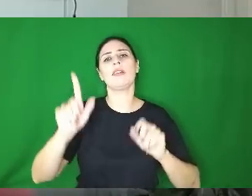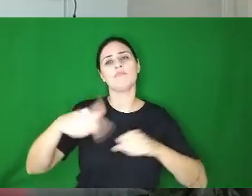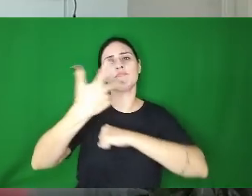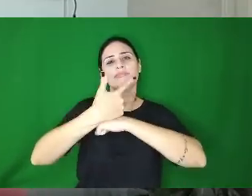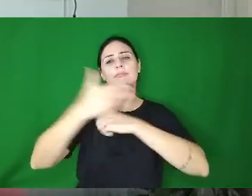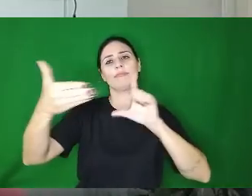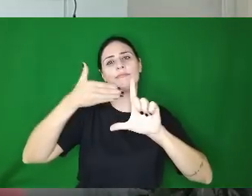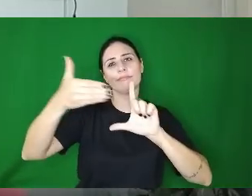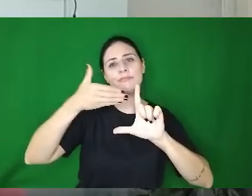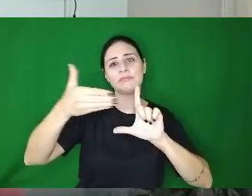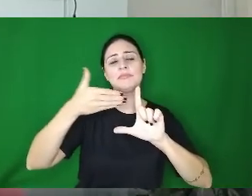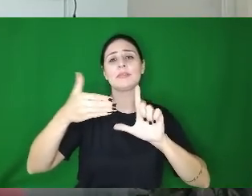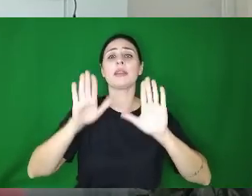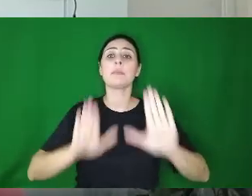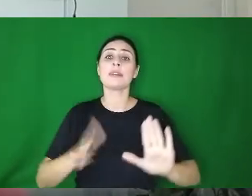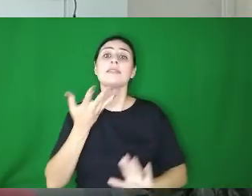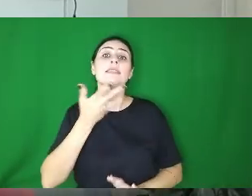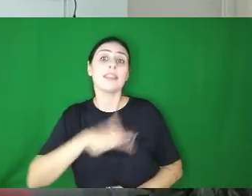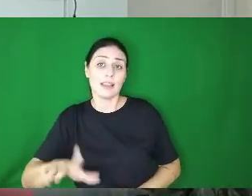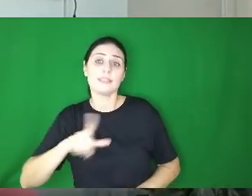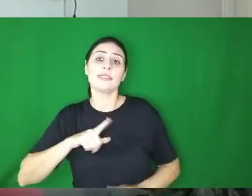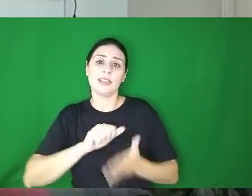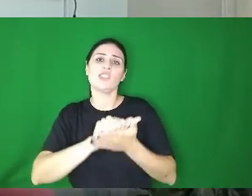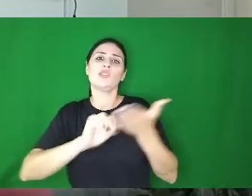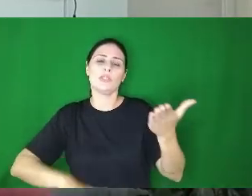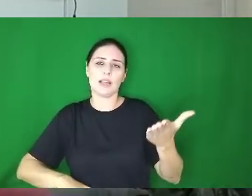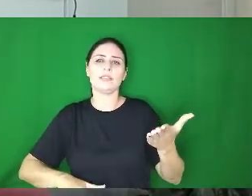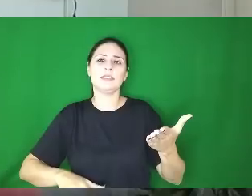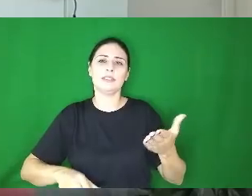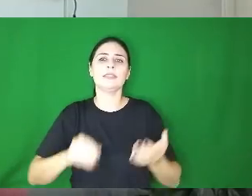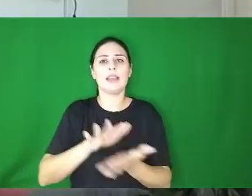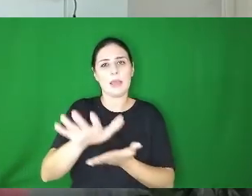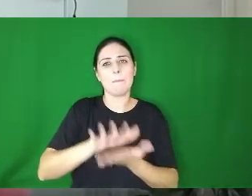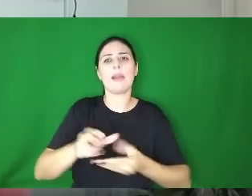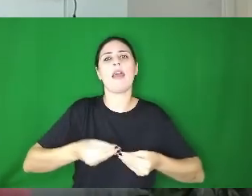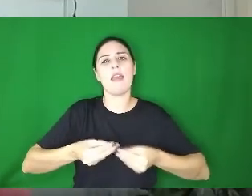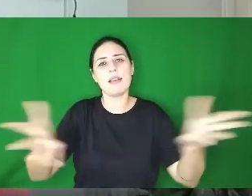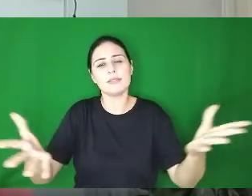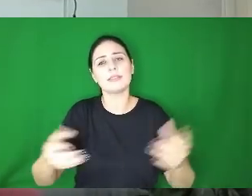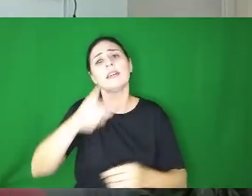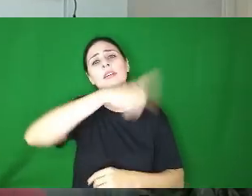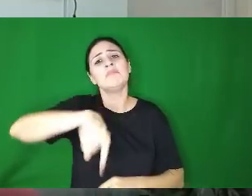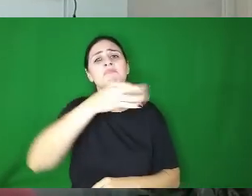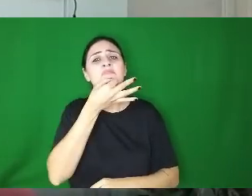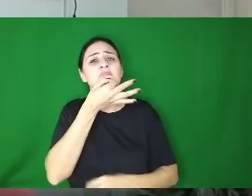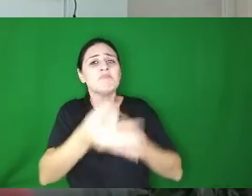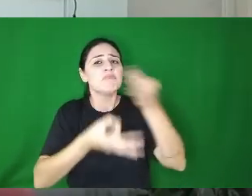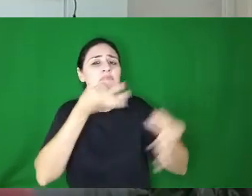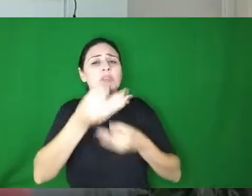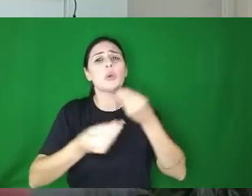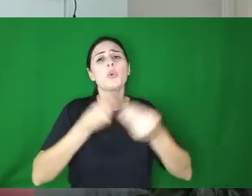ali no processo de alfabetização. Então, assim, algumas sugestões que a professora possa vir a contribuir conosco para pensar nesse